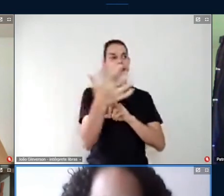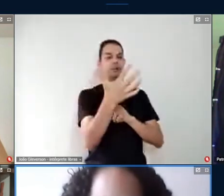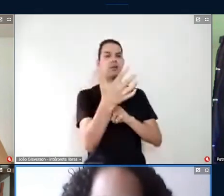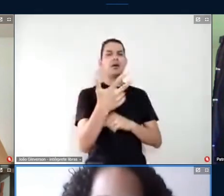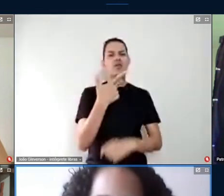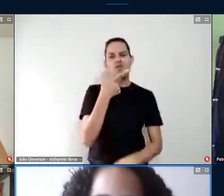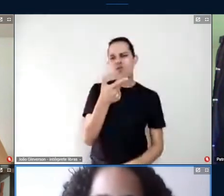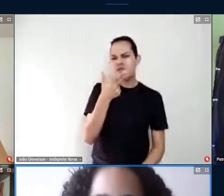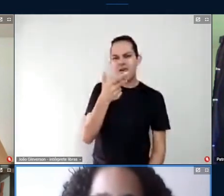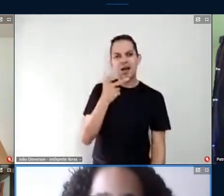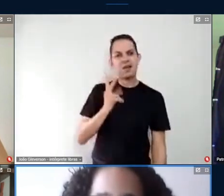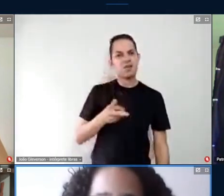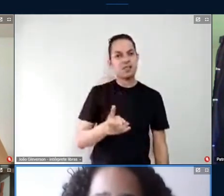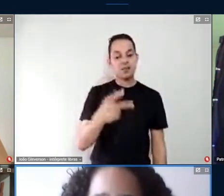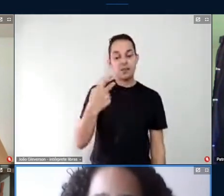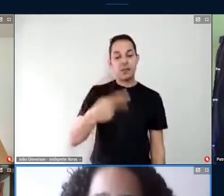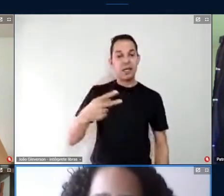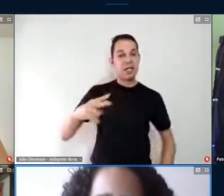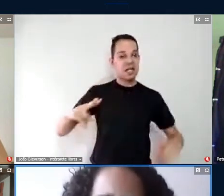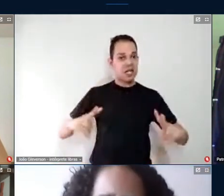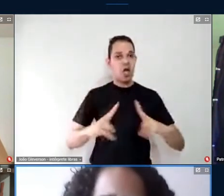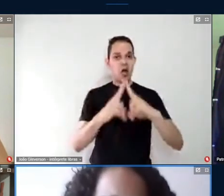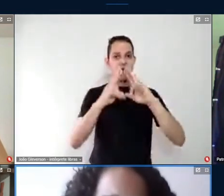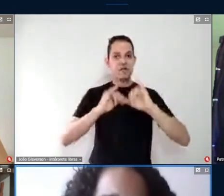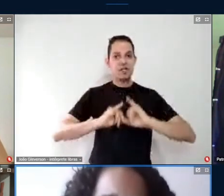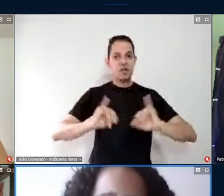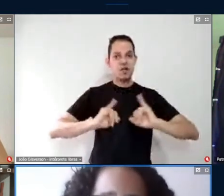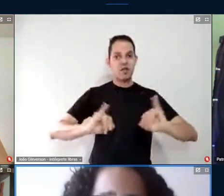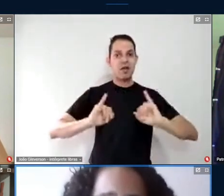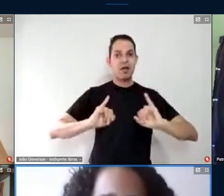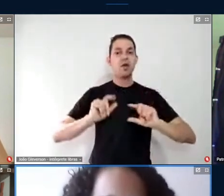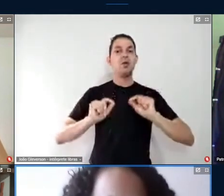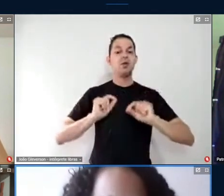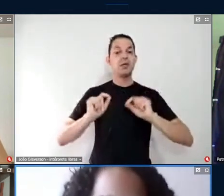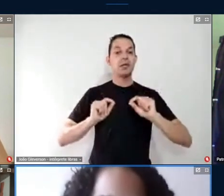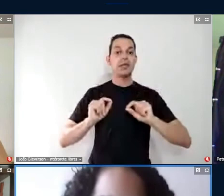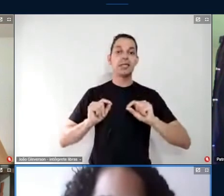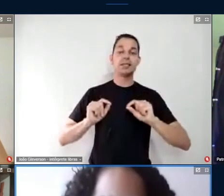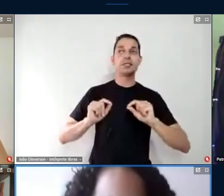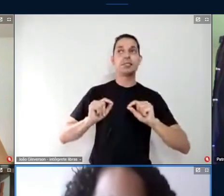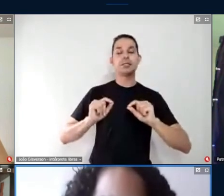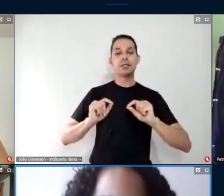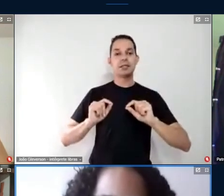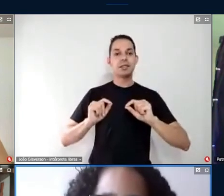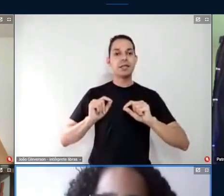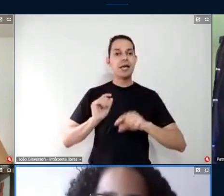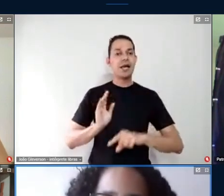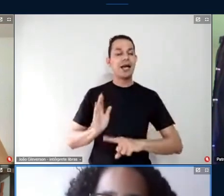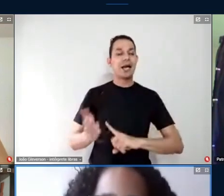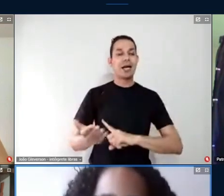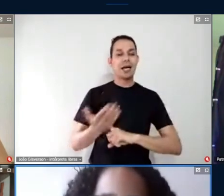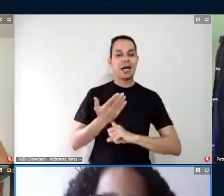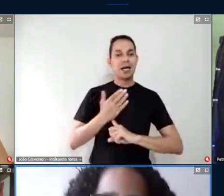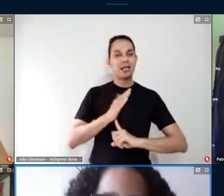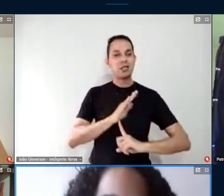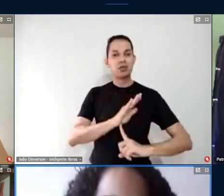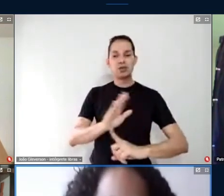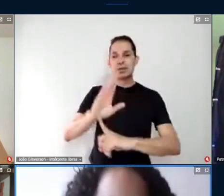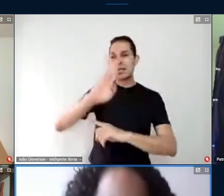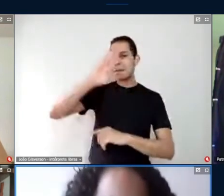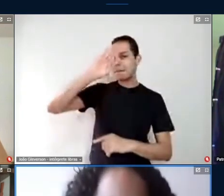aqui na UFSC que eu penso que uma das grandes contribuições da